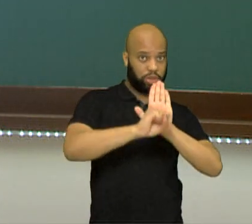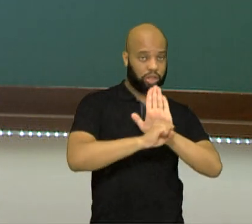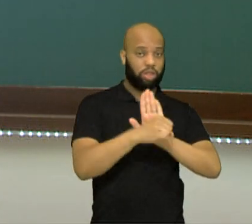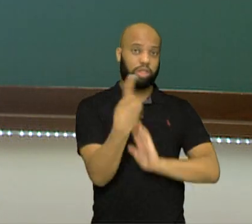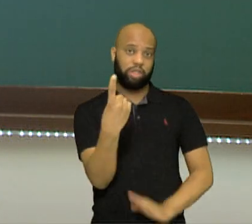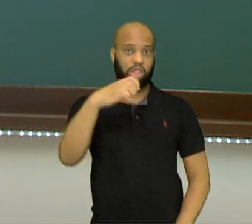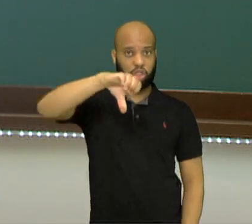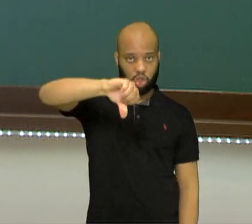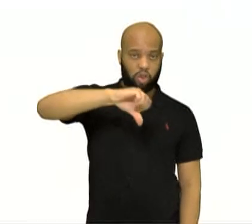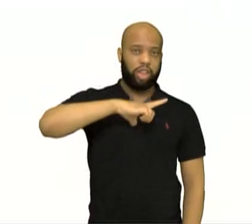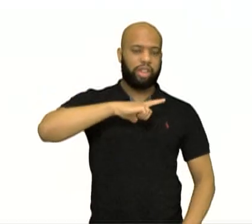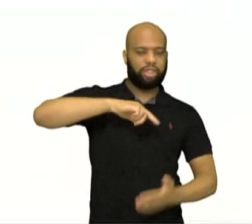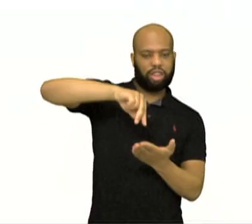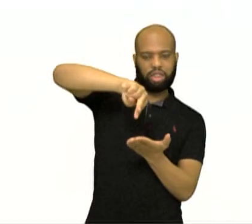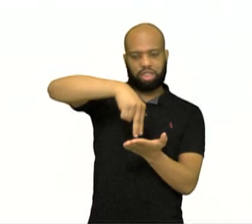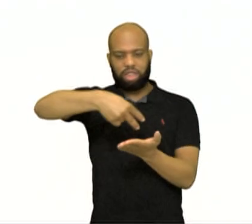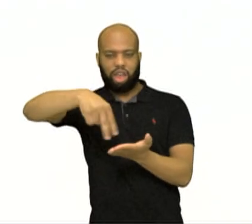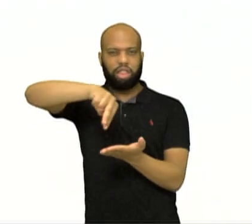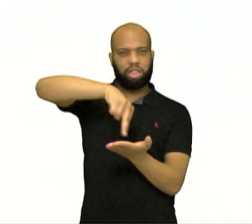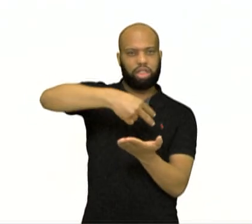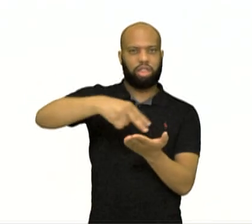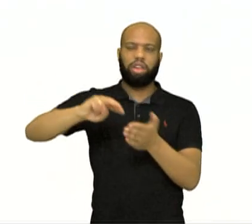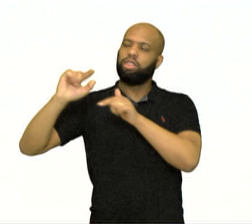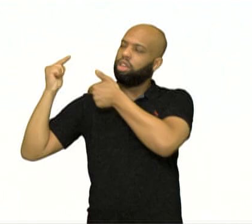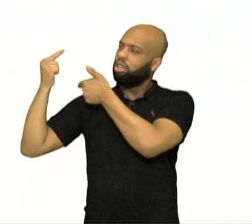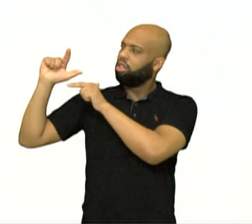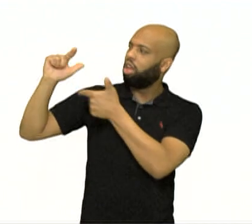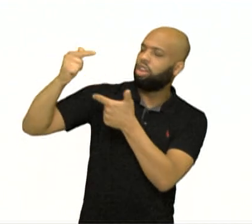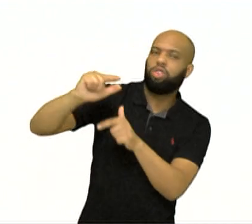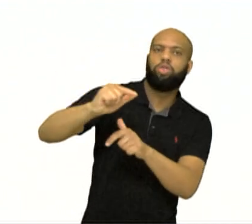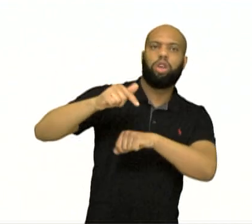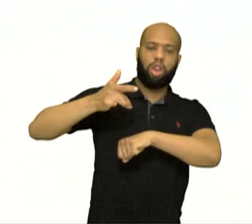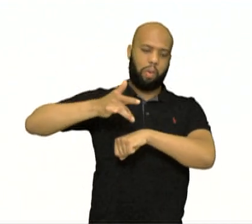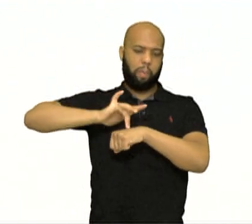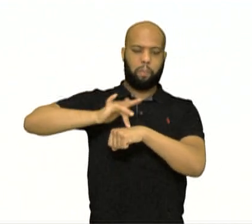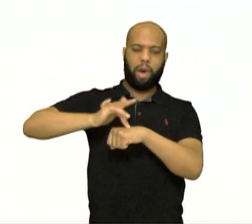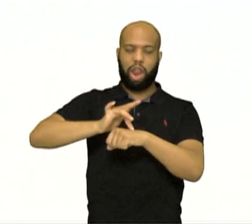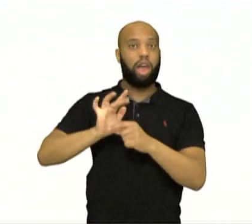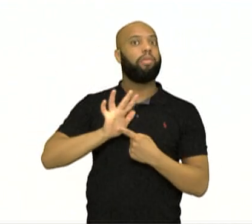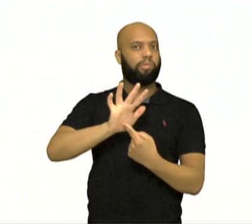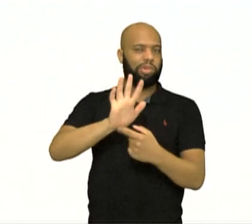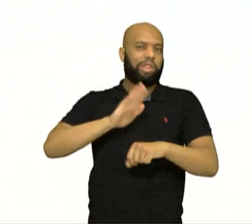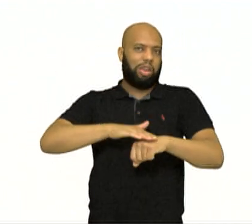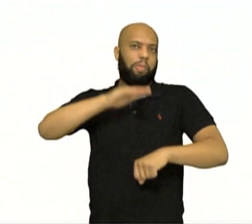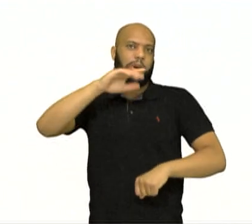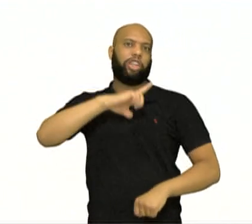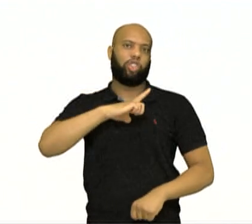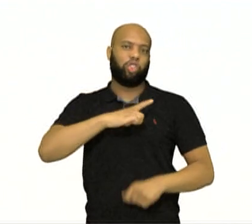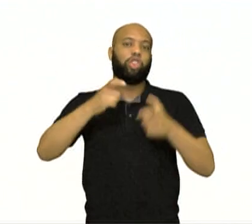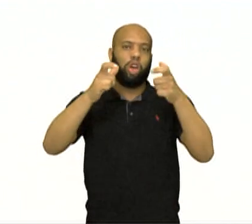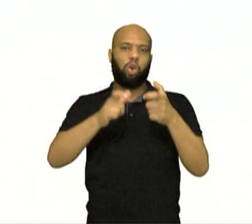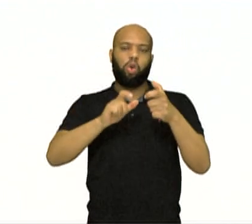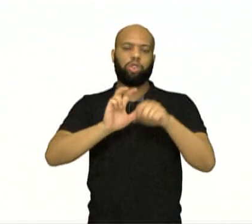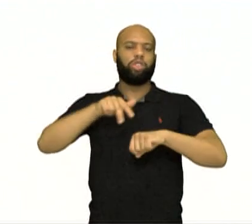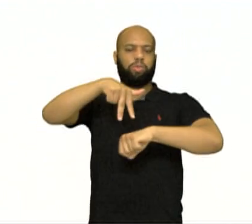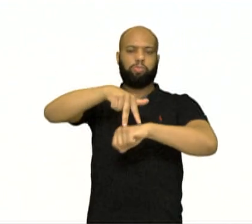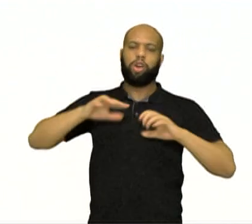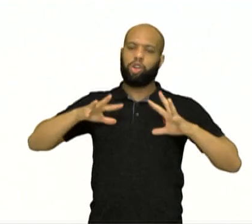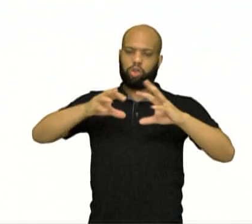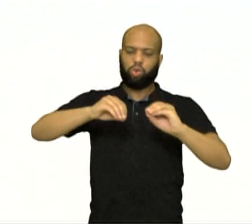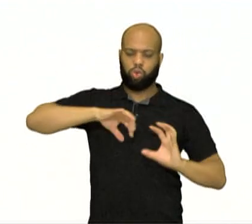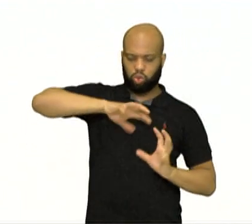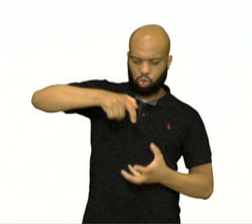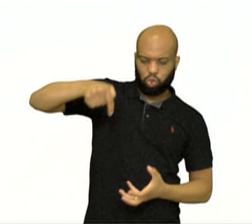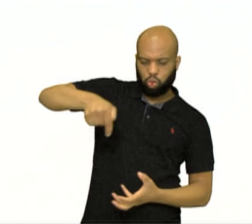dança clássica, balé clássico, era a maior expressão artística do movimento corporal nos palcos do mundo, com